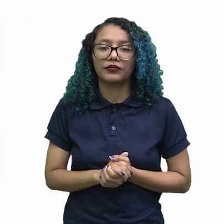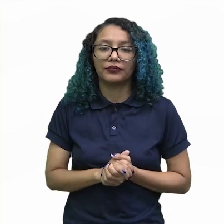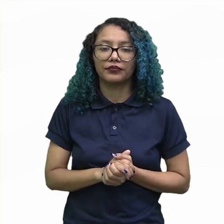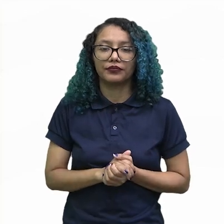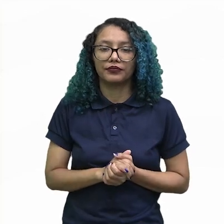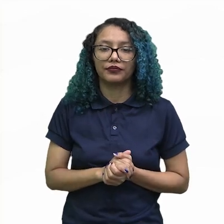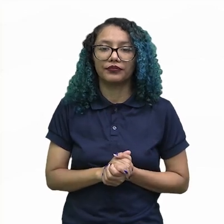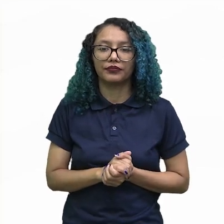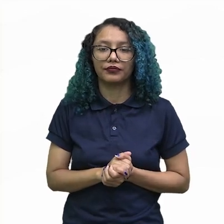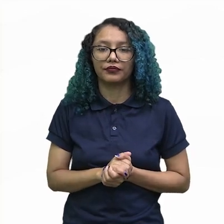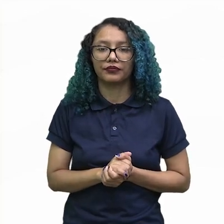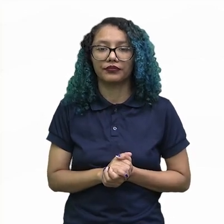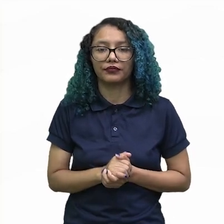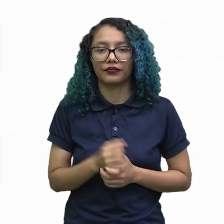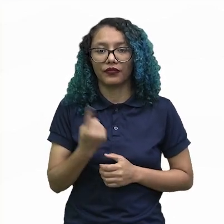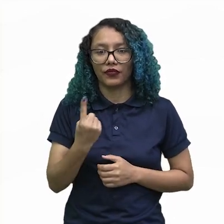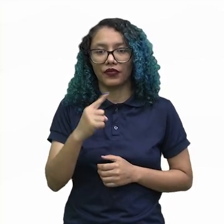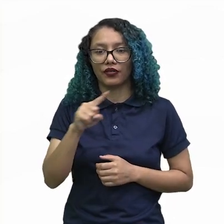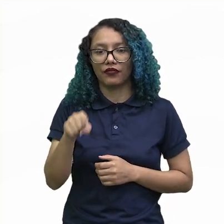aproximadamente